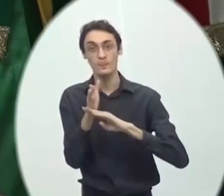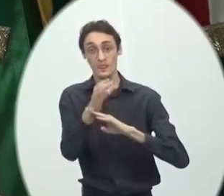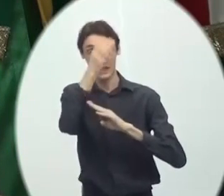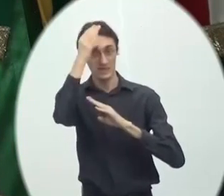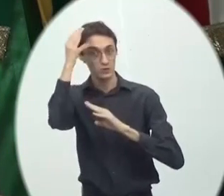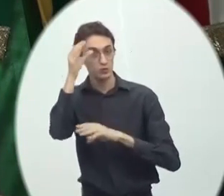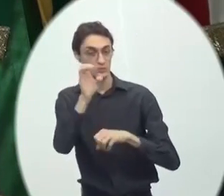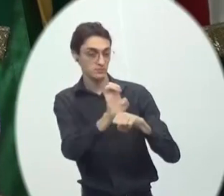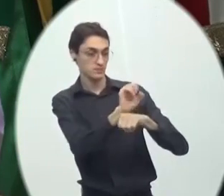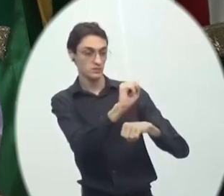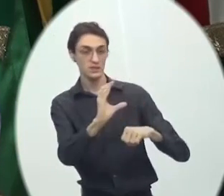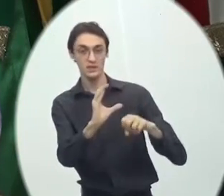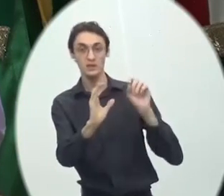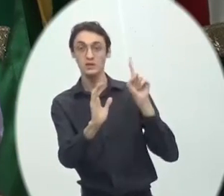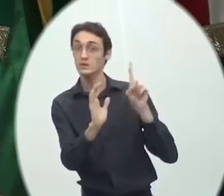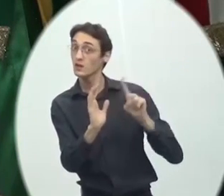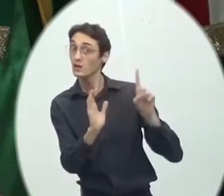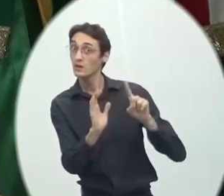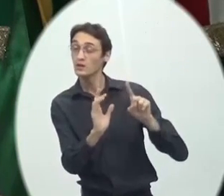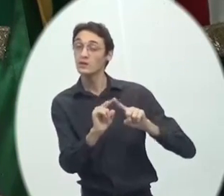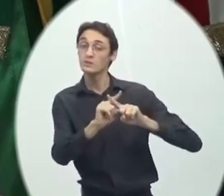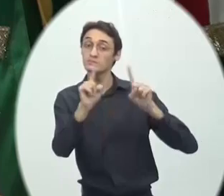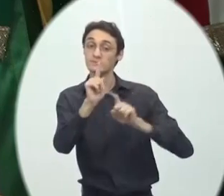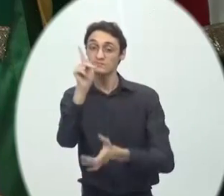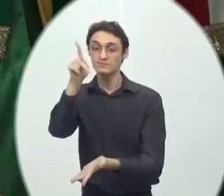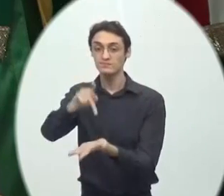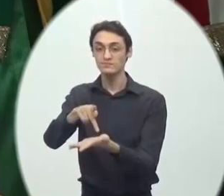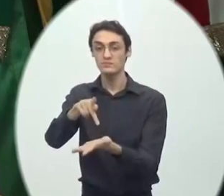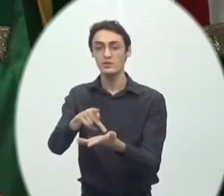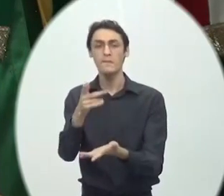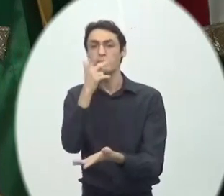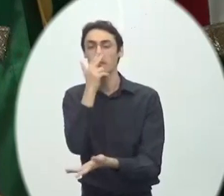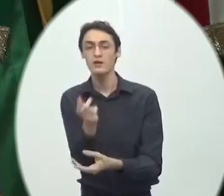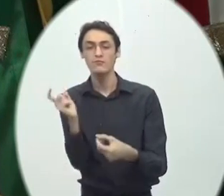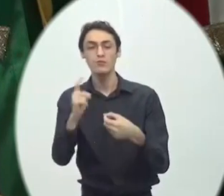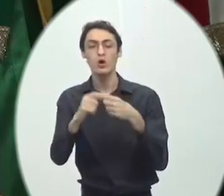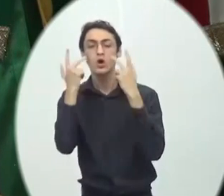Santa Catarina, mas a realidade é que as coisas estão voltando ao normal